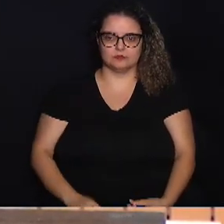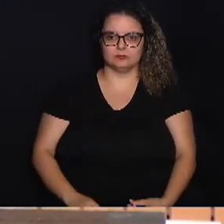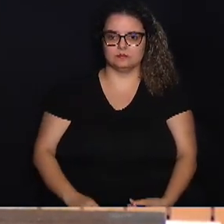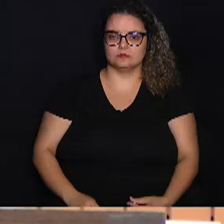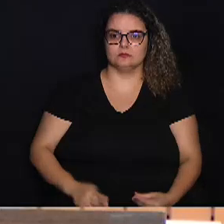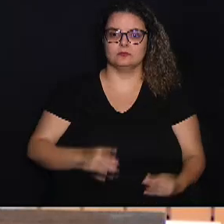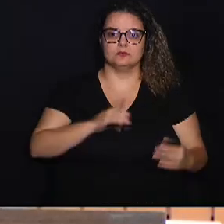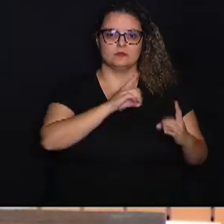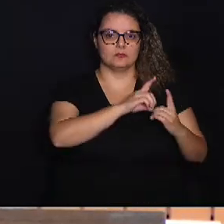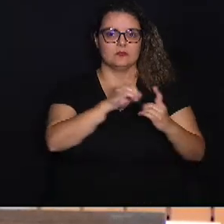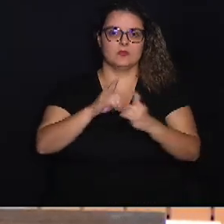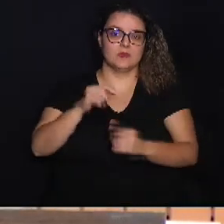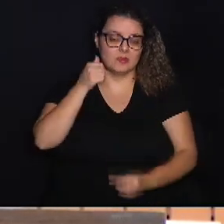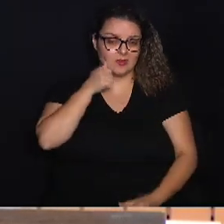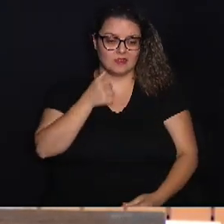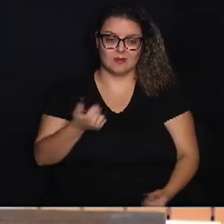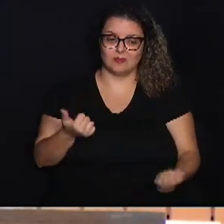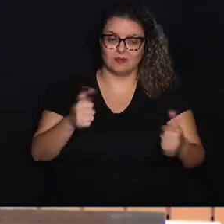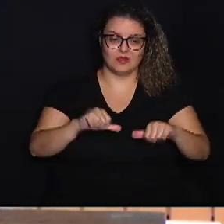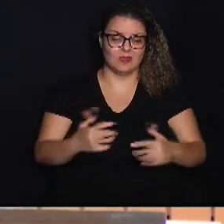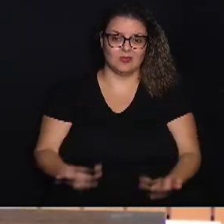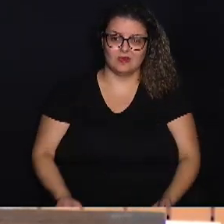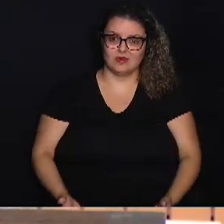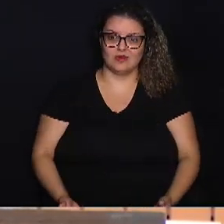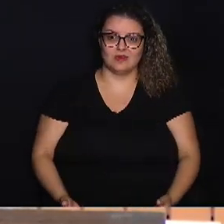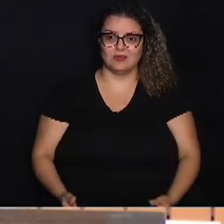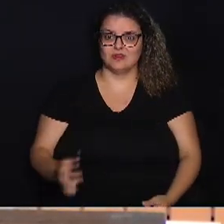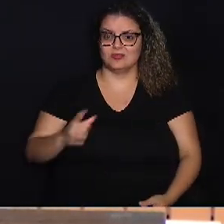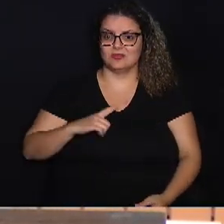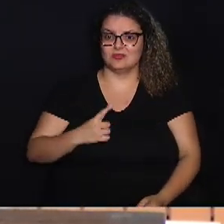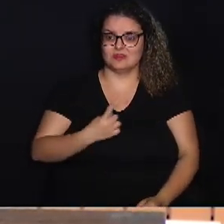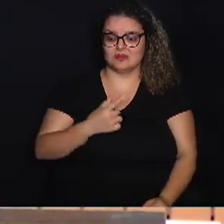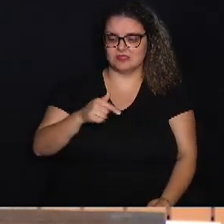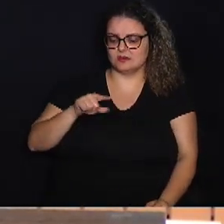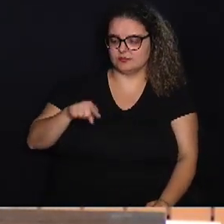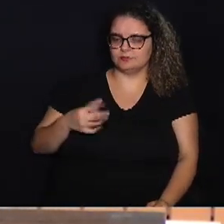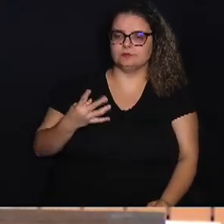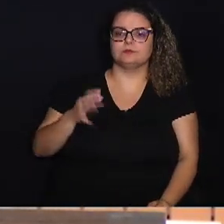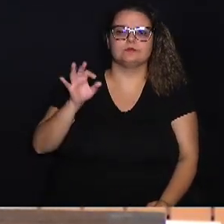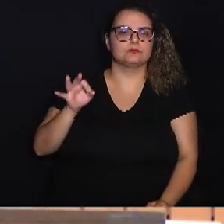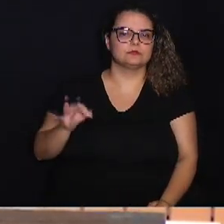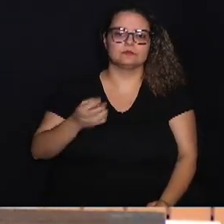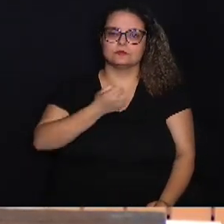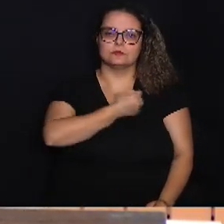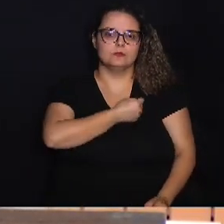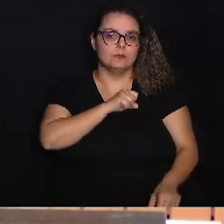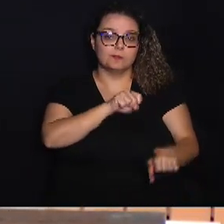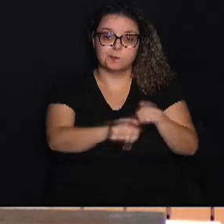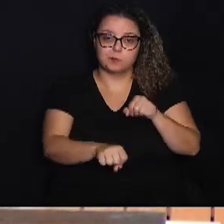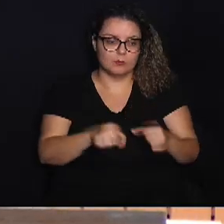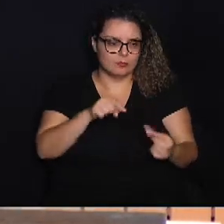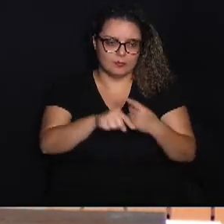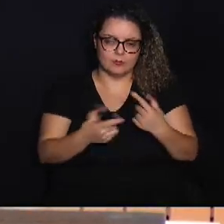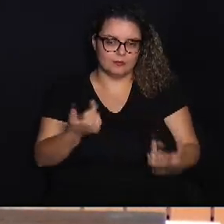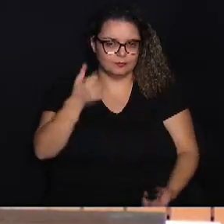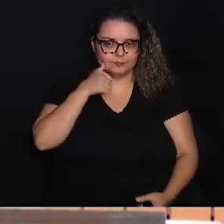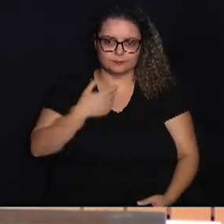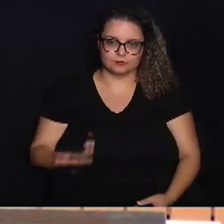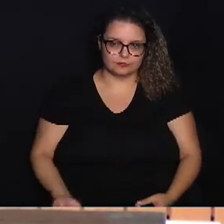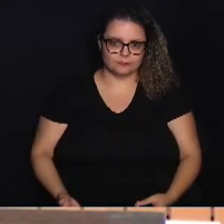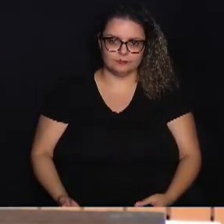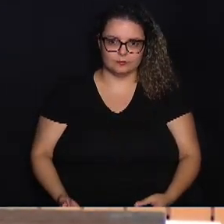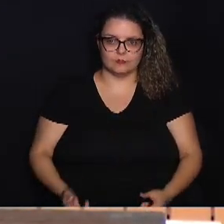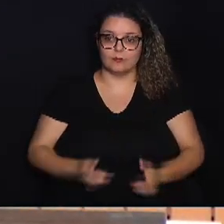mulheres é ainda pior no último ano a gente teve um aumento de 17,4 do número de estupros contra as mulheres aumento